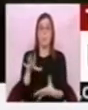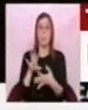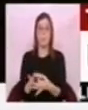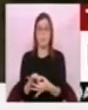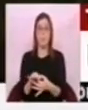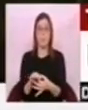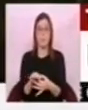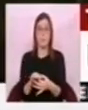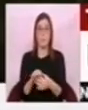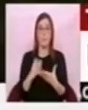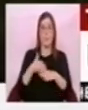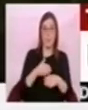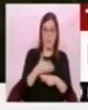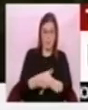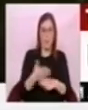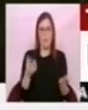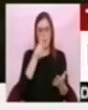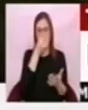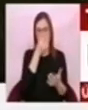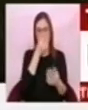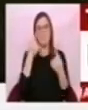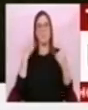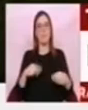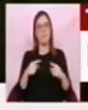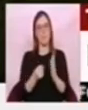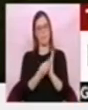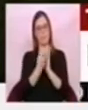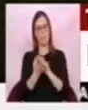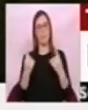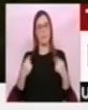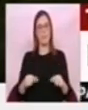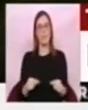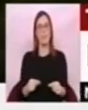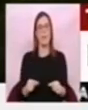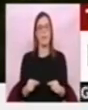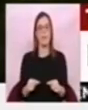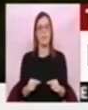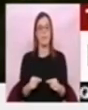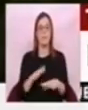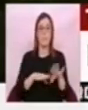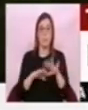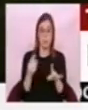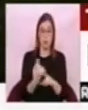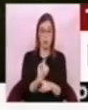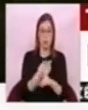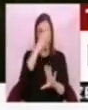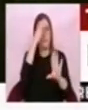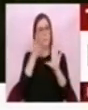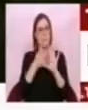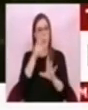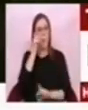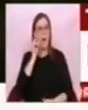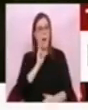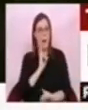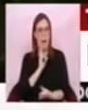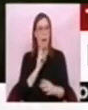de atuação. Portanto, há um conjunto de ações que os psicólogos e as